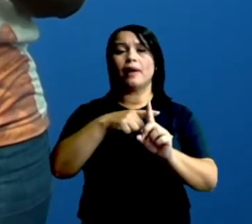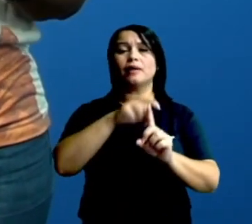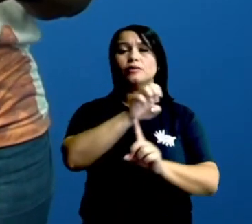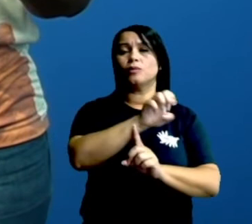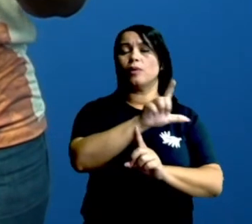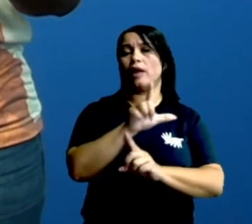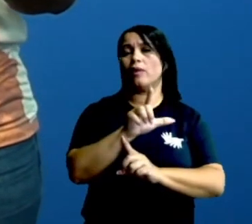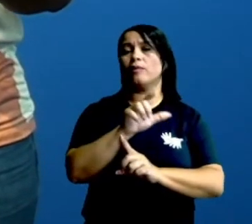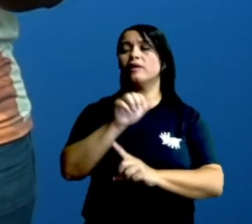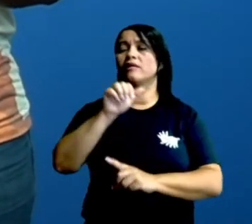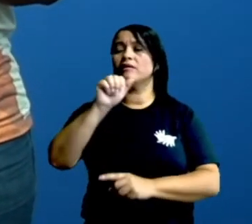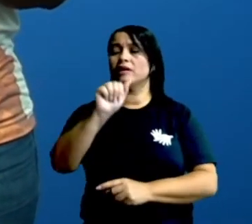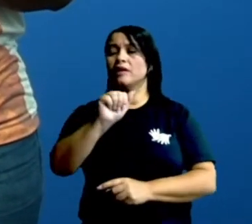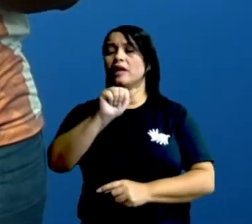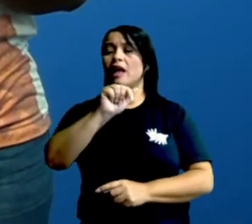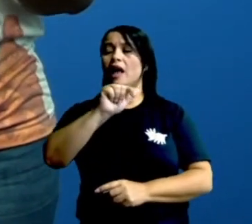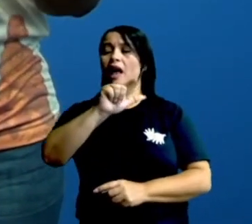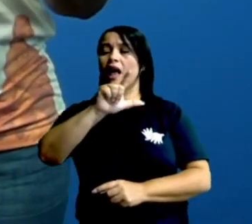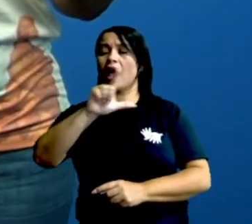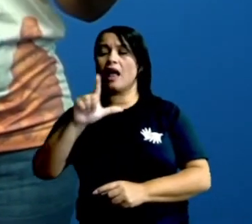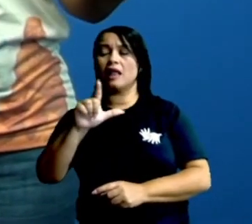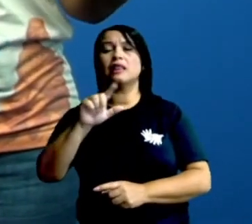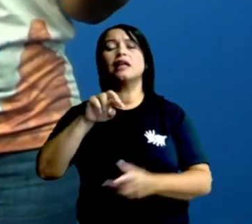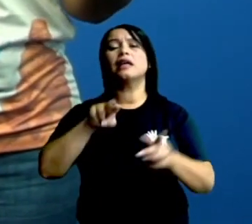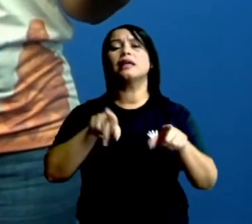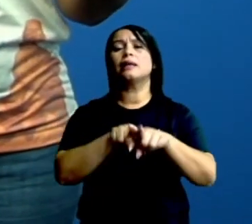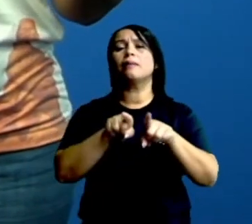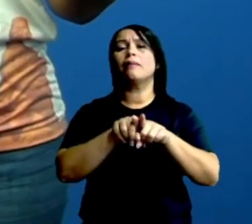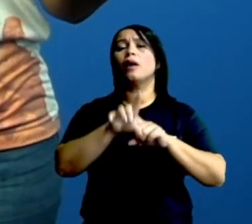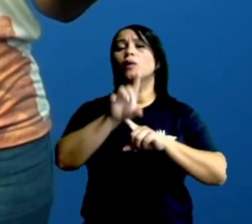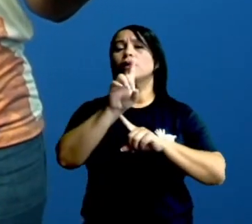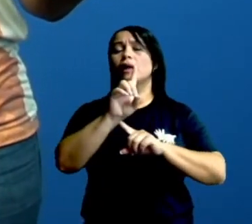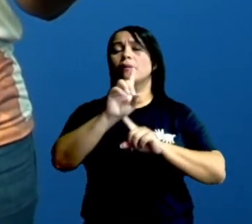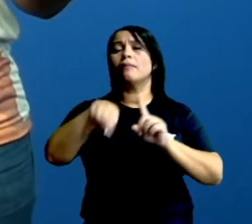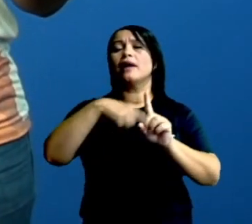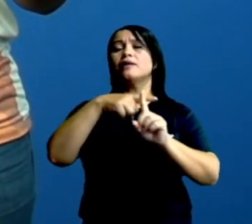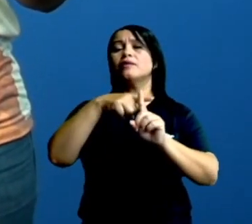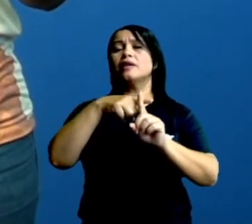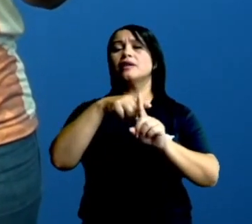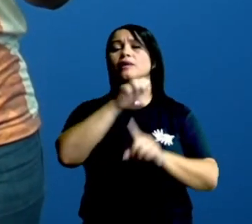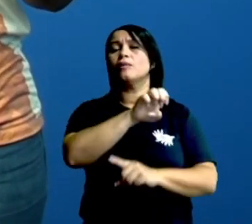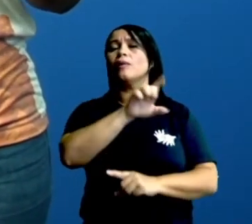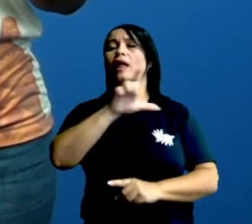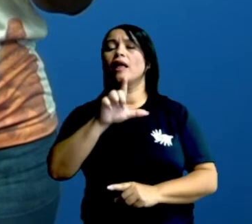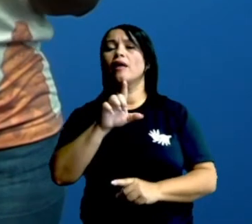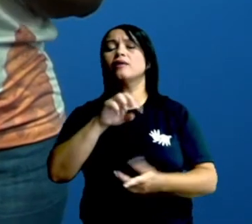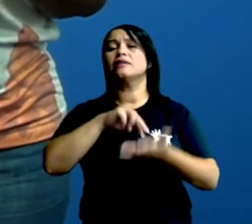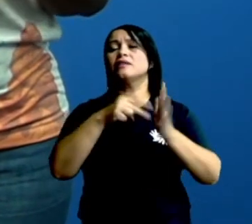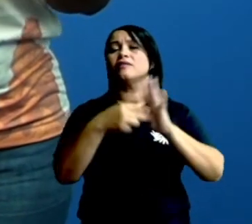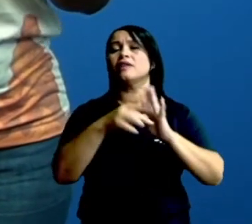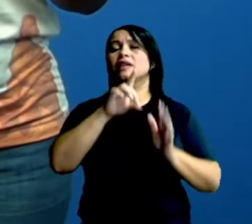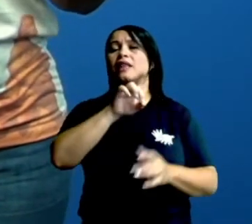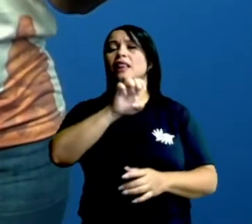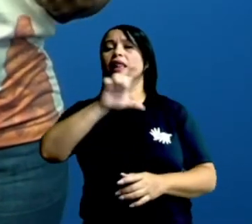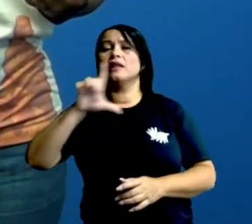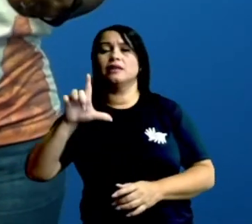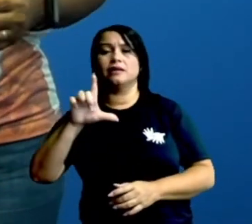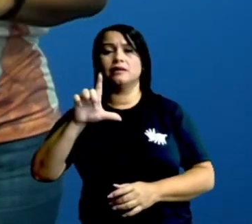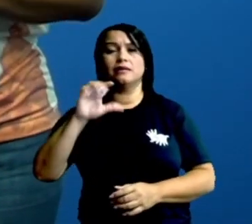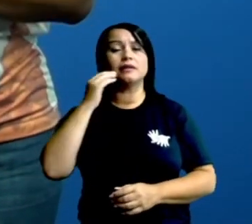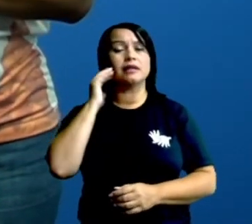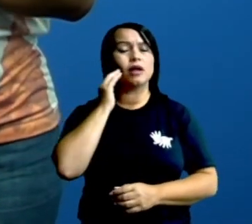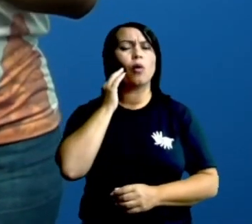que fica al, e a preposição de mais o artigo el, que significa